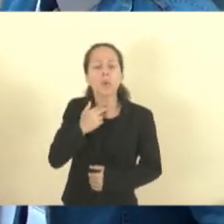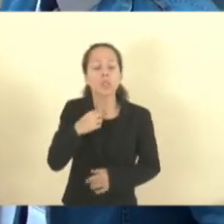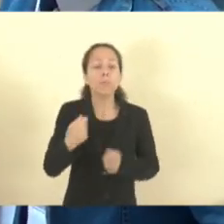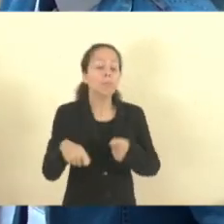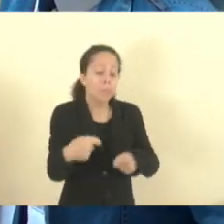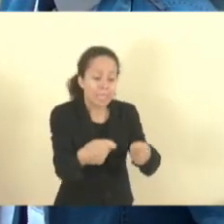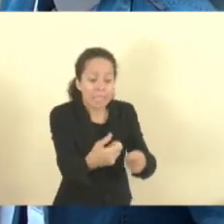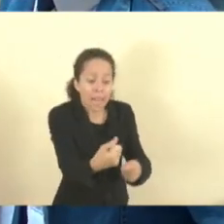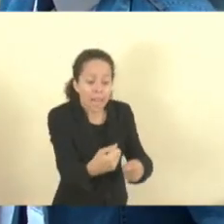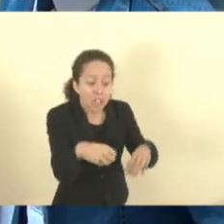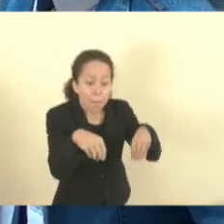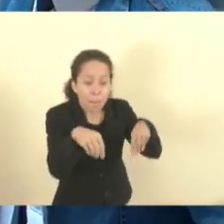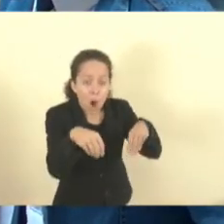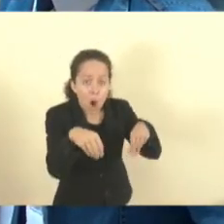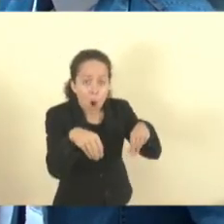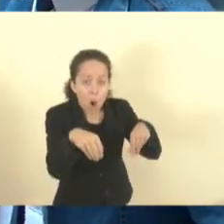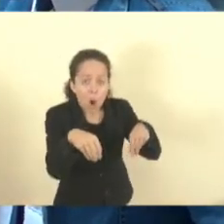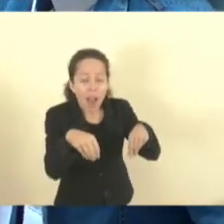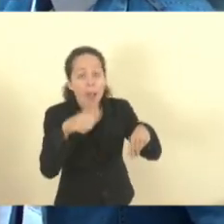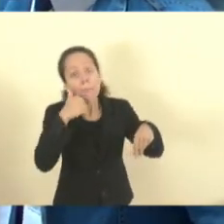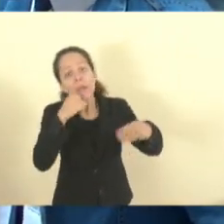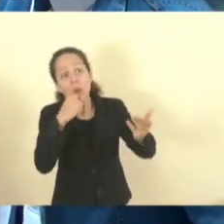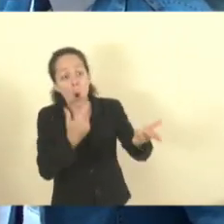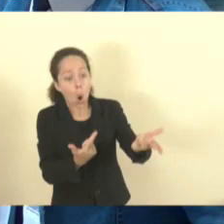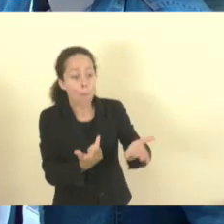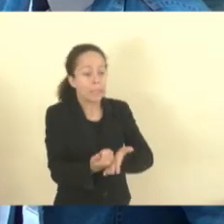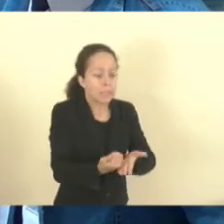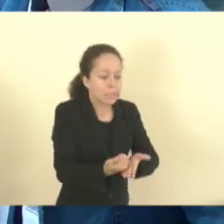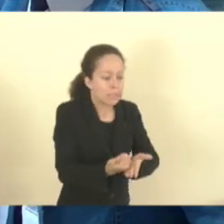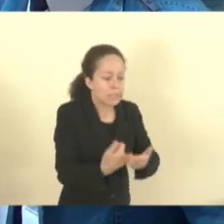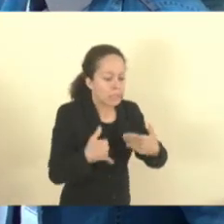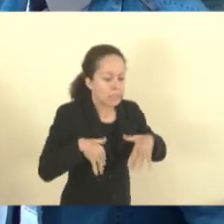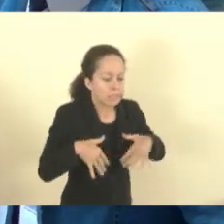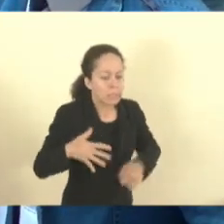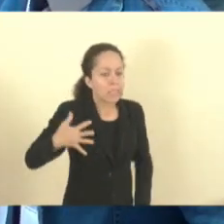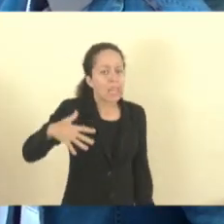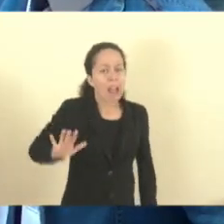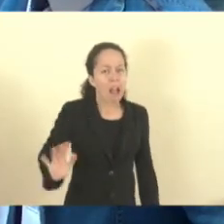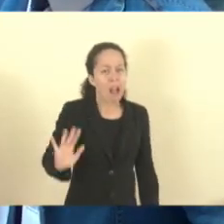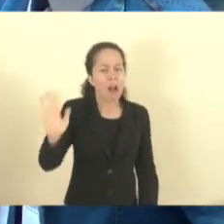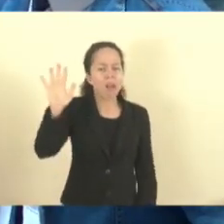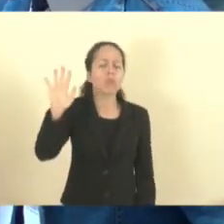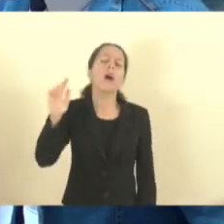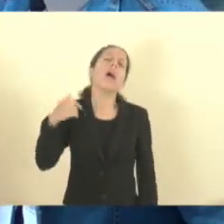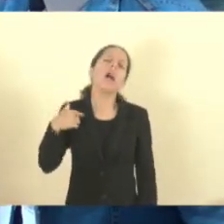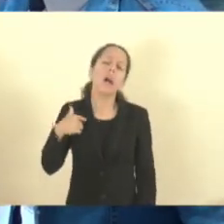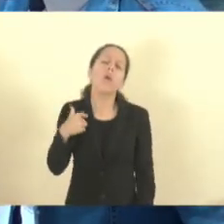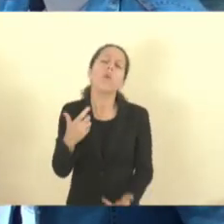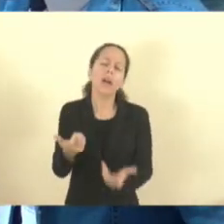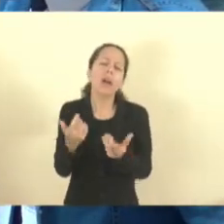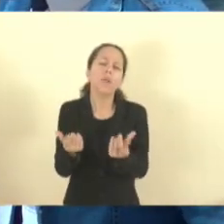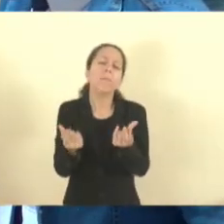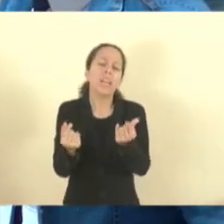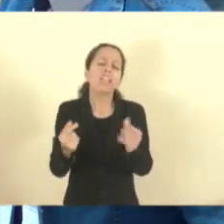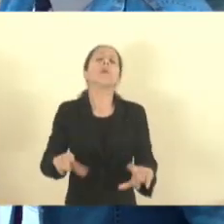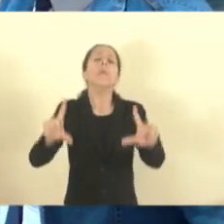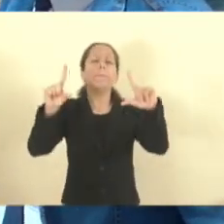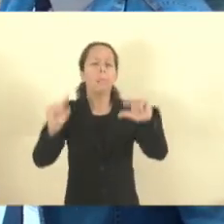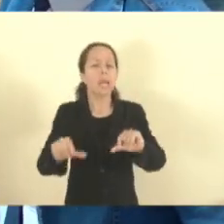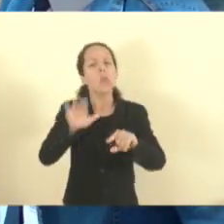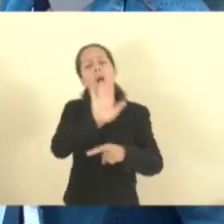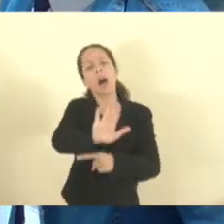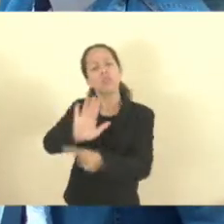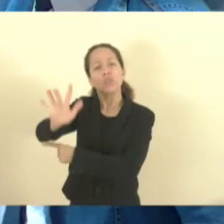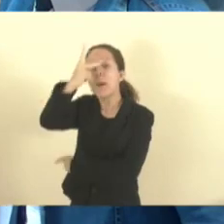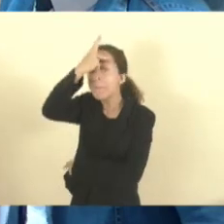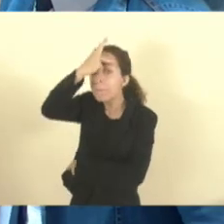a mãe vai encarecer esse produto para ela. Então eu tendo a defender o menor preço possível, principalmente sabendo que o que